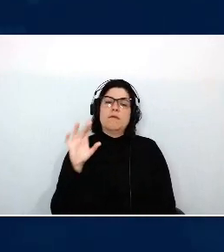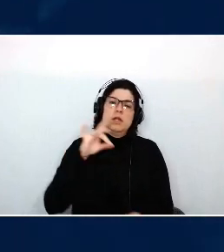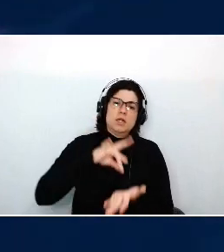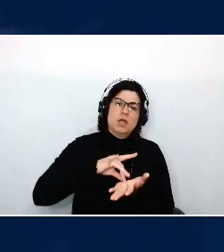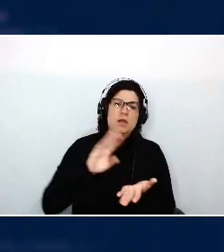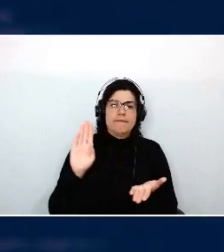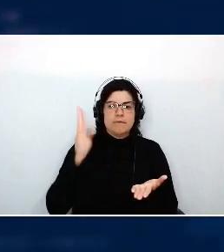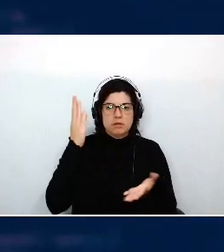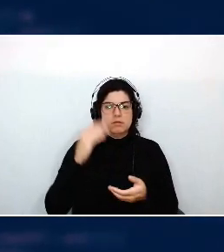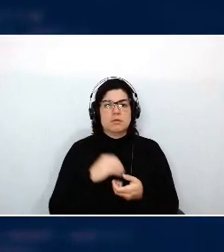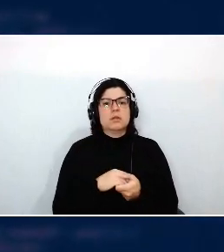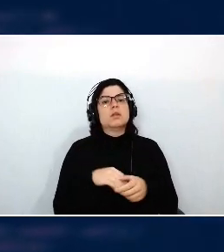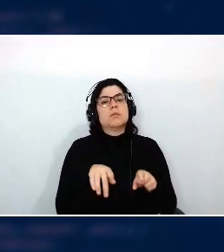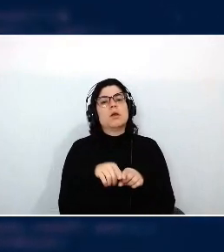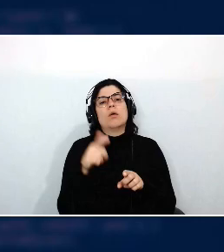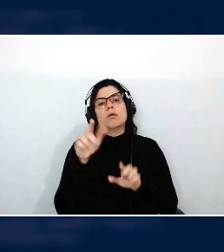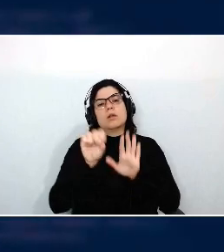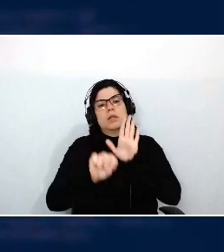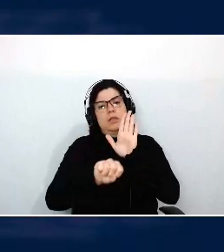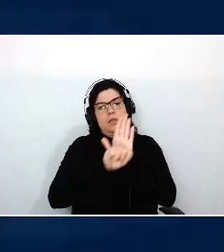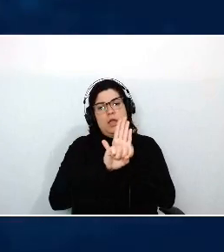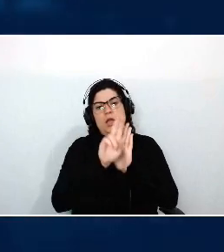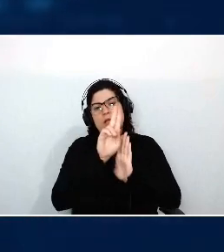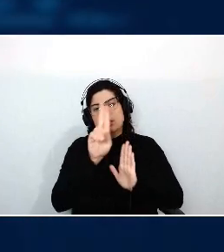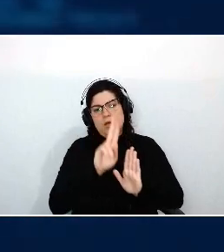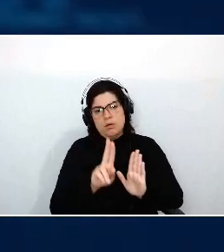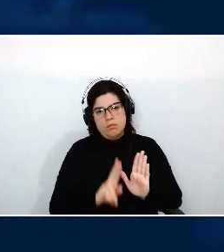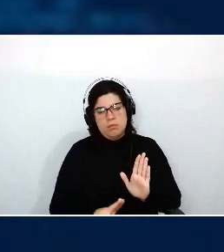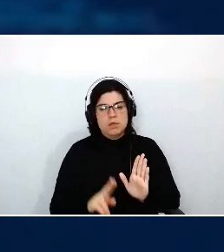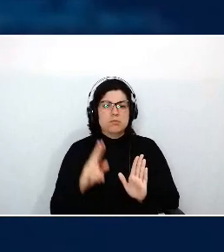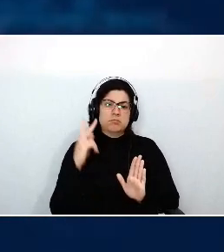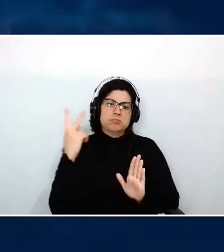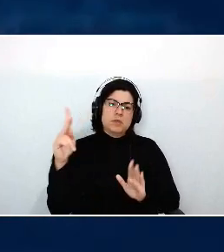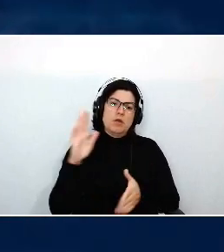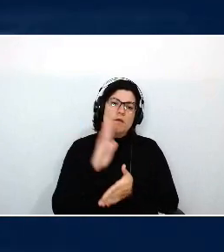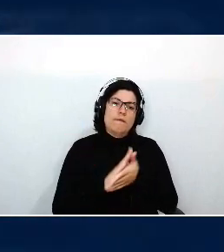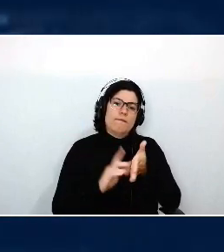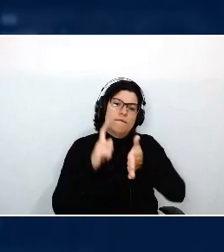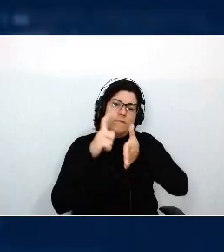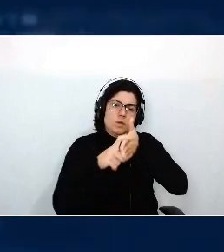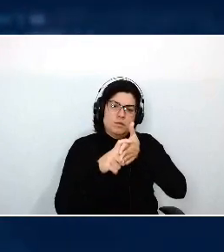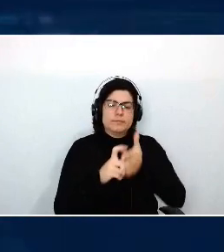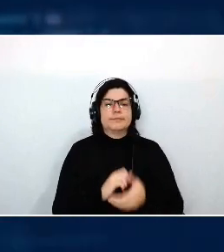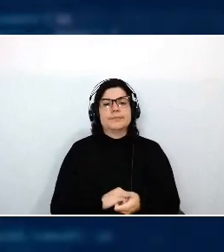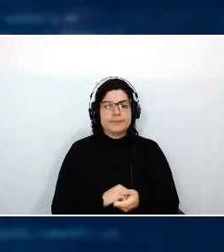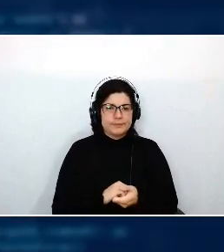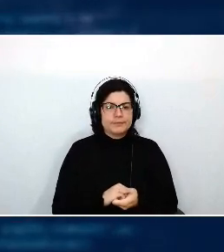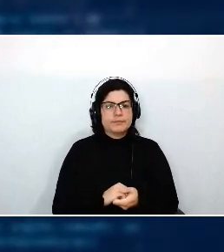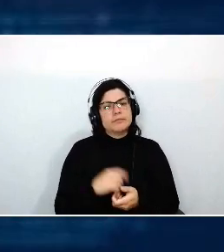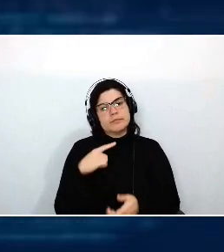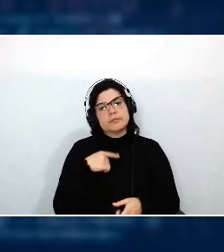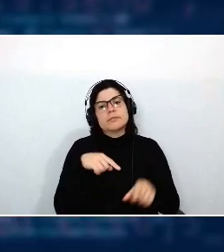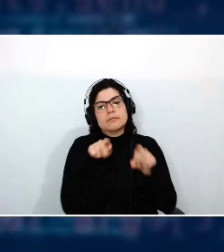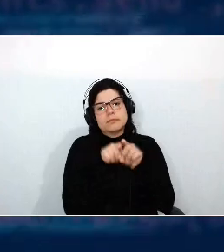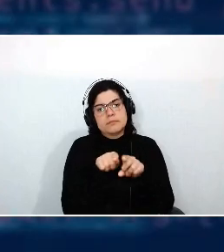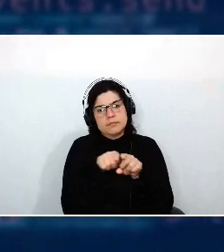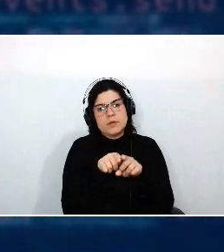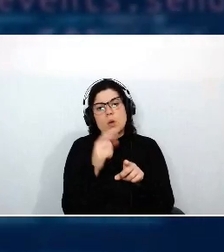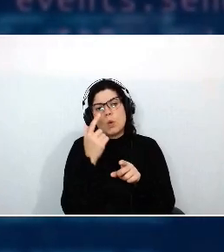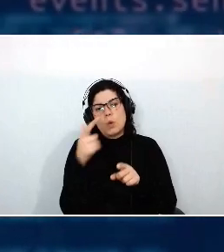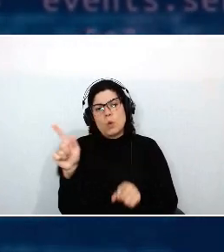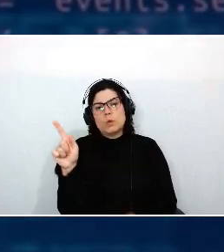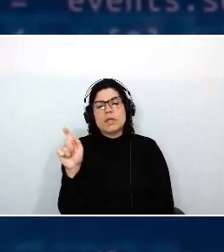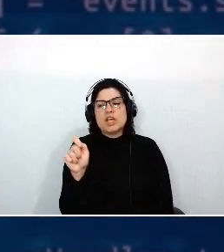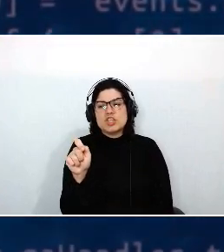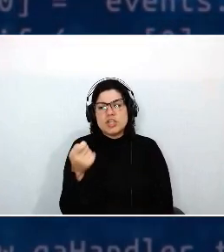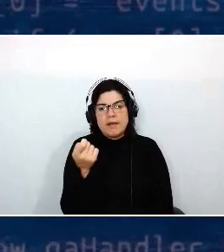Símbolos é o nome das coisas, o nome dos seus módulos, o nome das suas funções. Tem keywords, que são como se fossem constantes que você cria